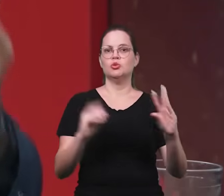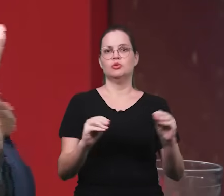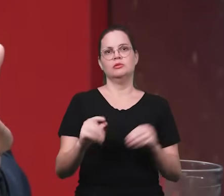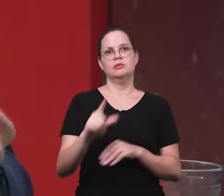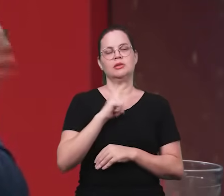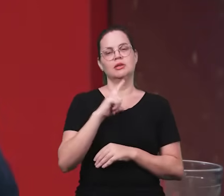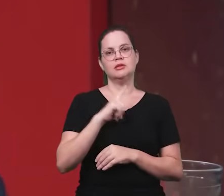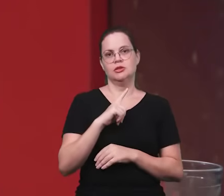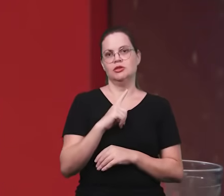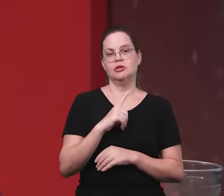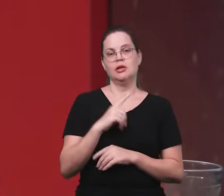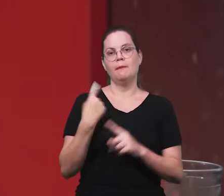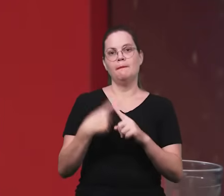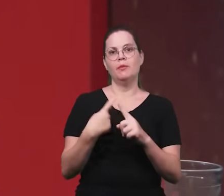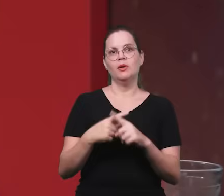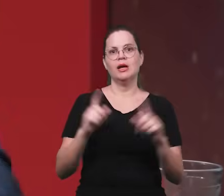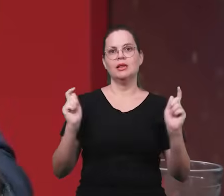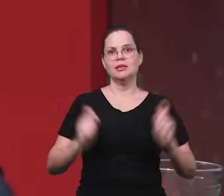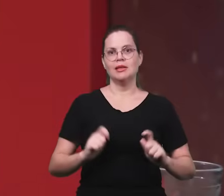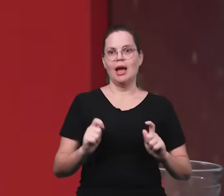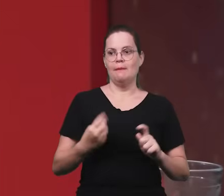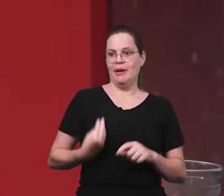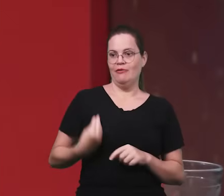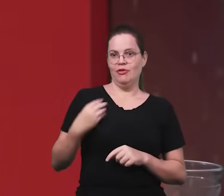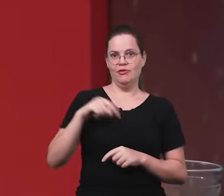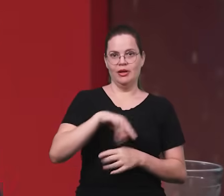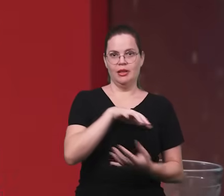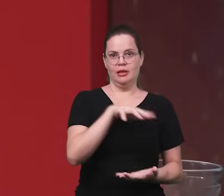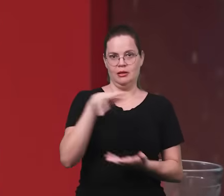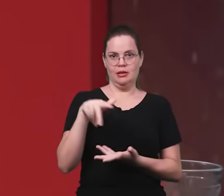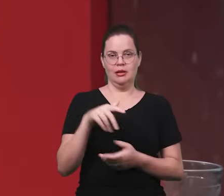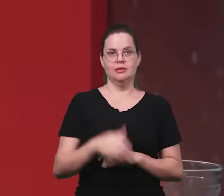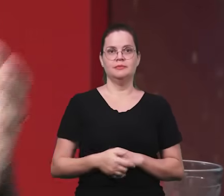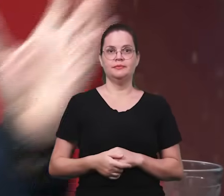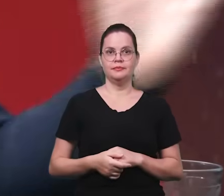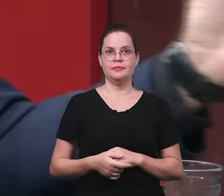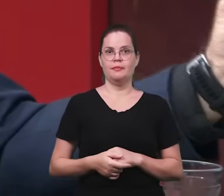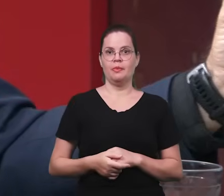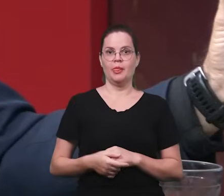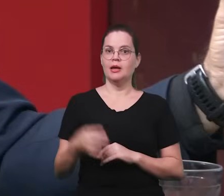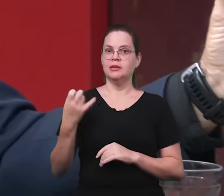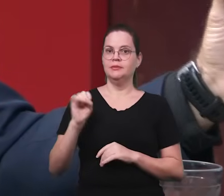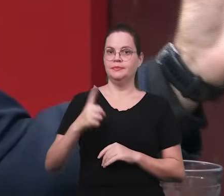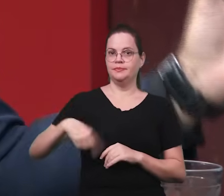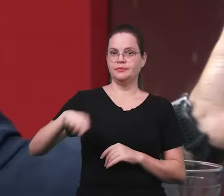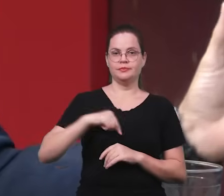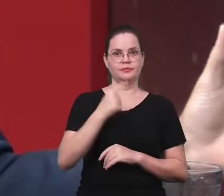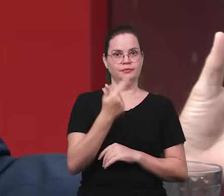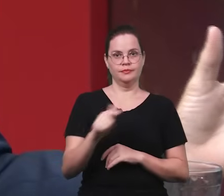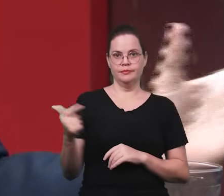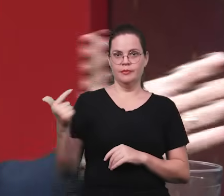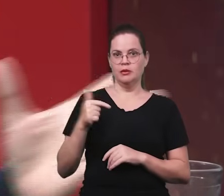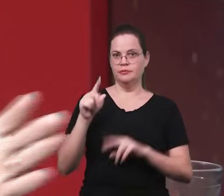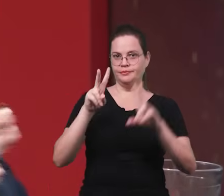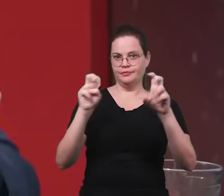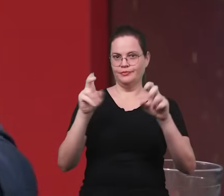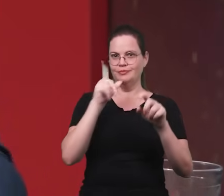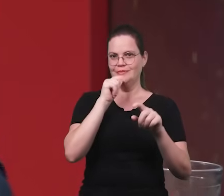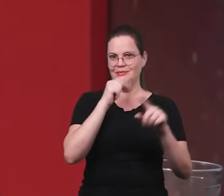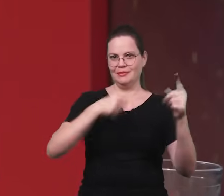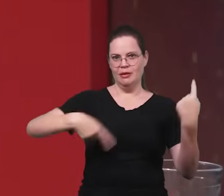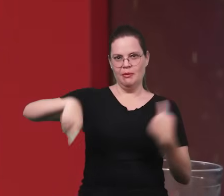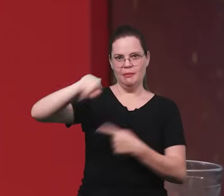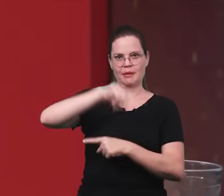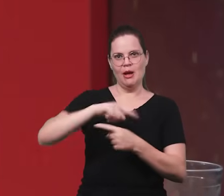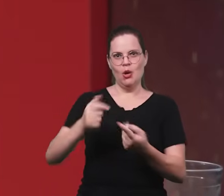que é vital, que sustenta o planeta. Hoje nós temos o quê? Se nós não tivéssemos o ciclo da água, e nós vemos